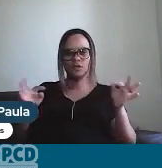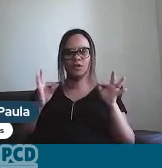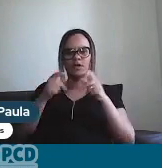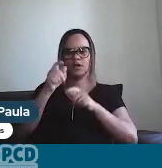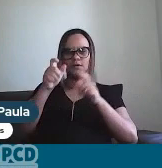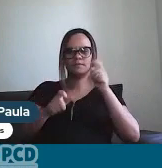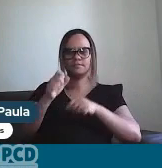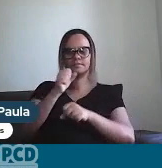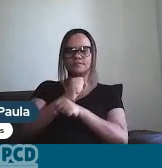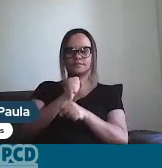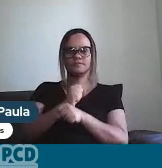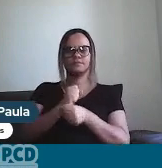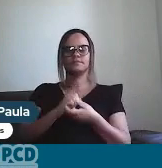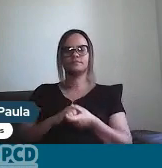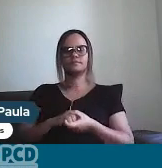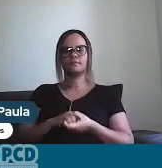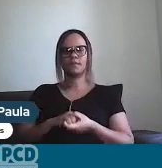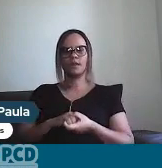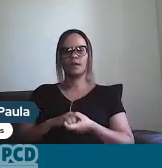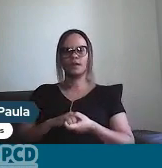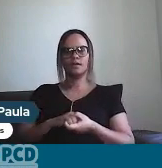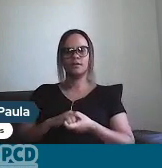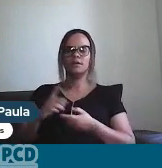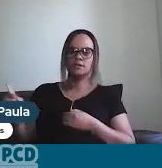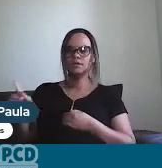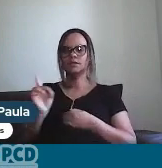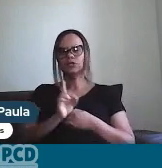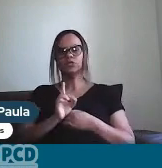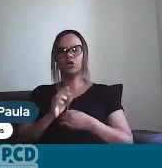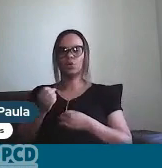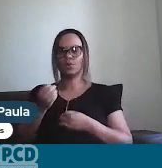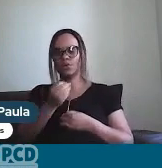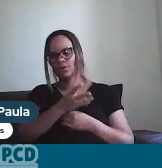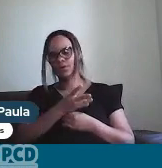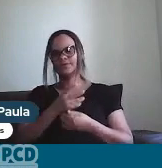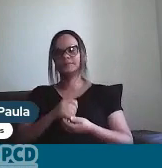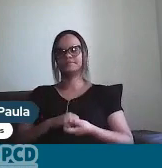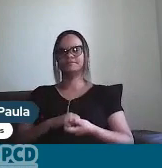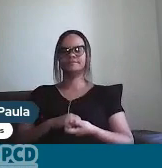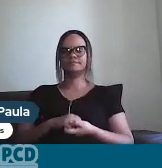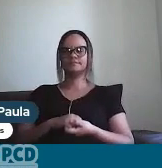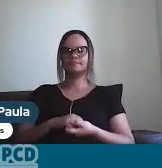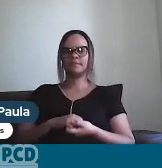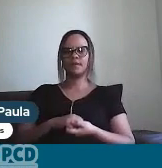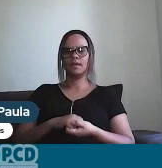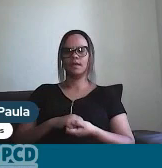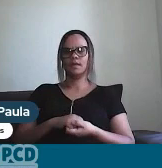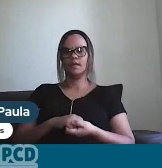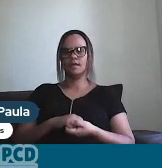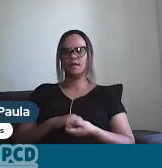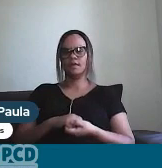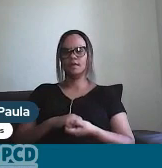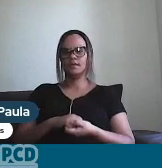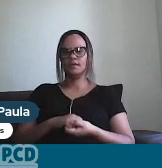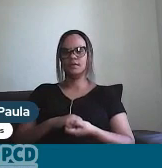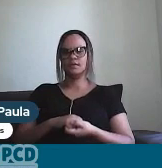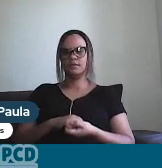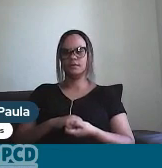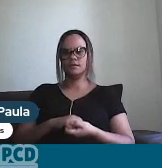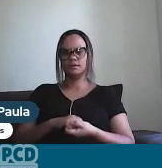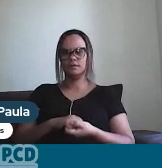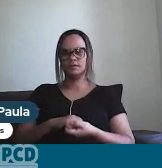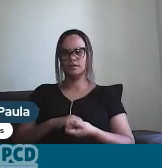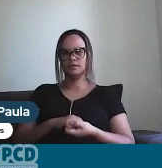que aguardavam e agora só quem vier de pessoa nova que vai precisar de uma avaliação, né? Mas de